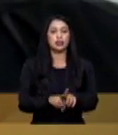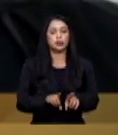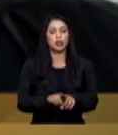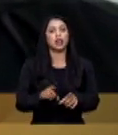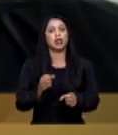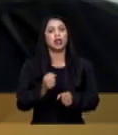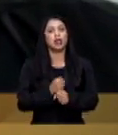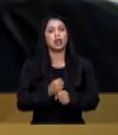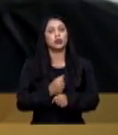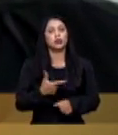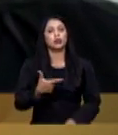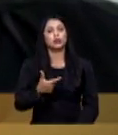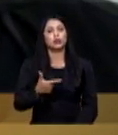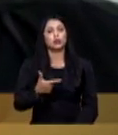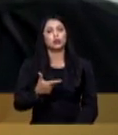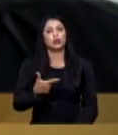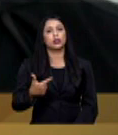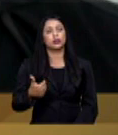772 de